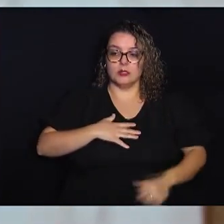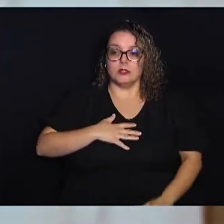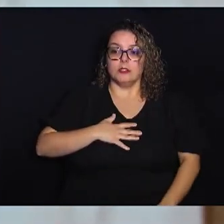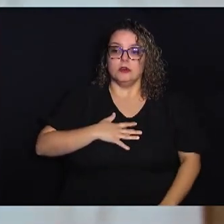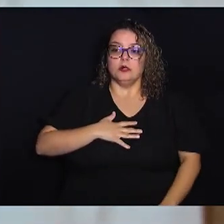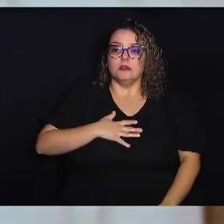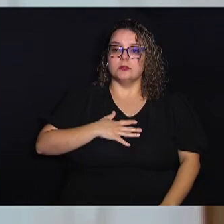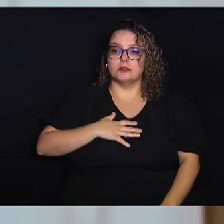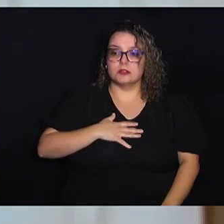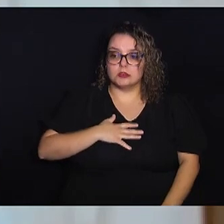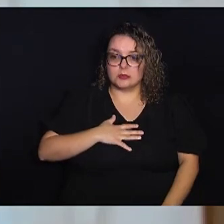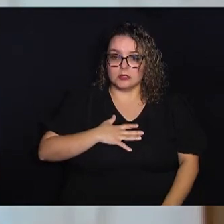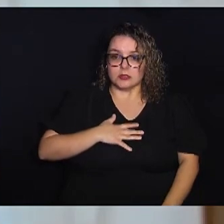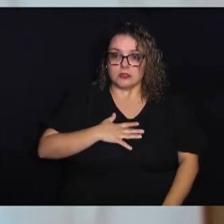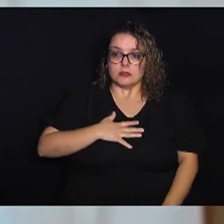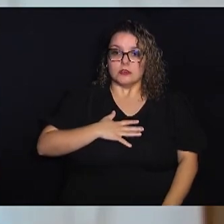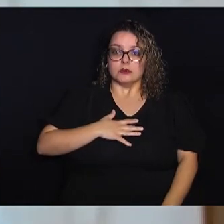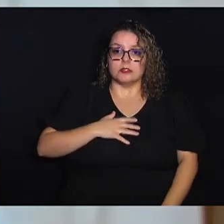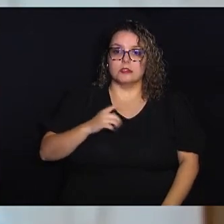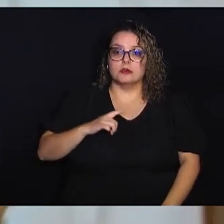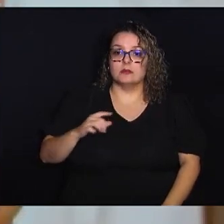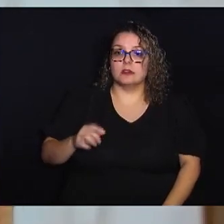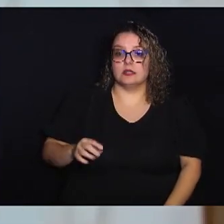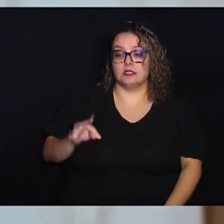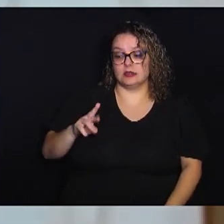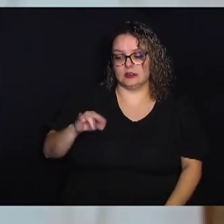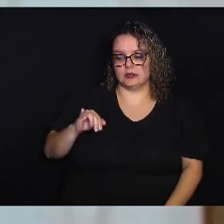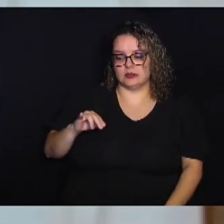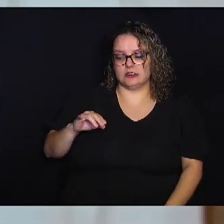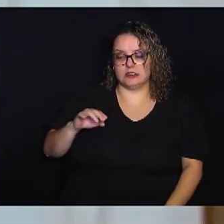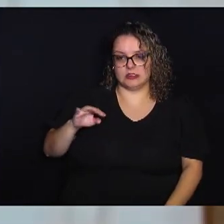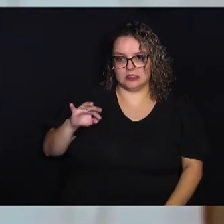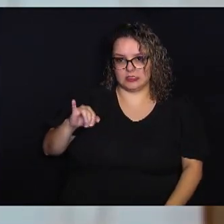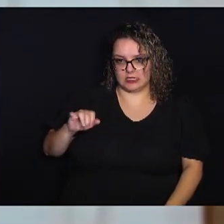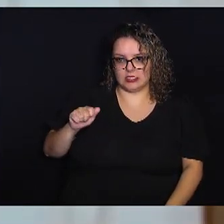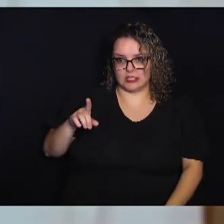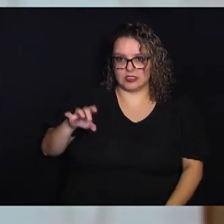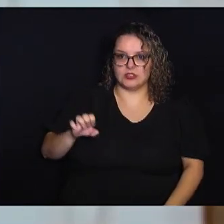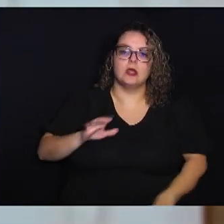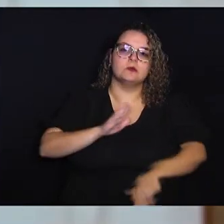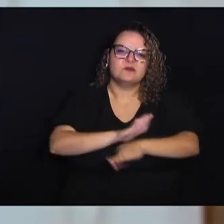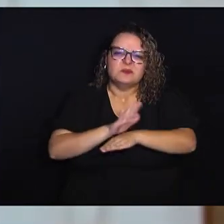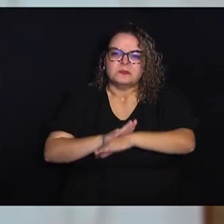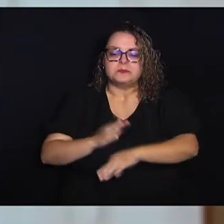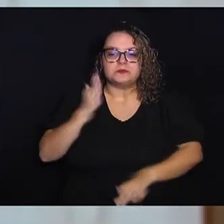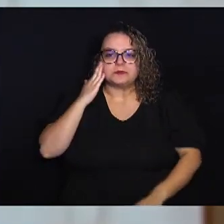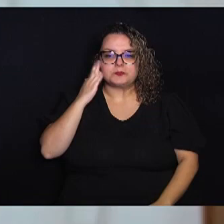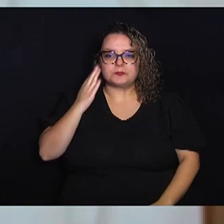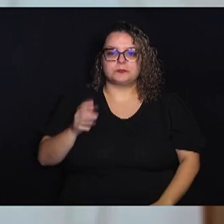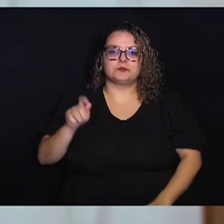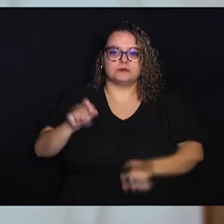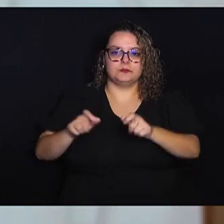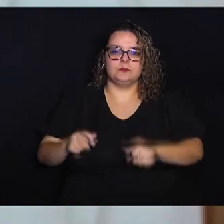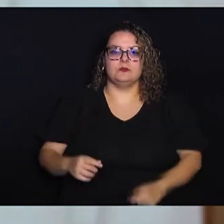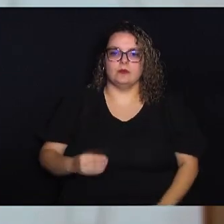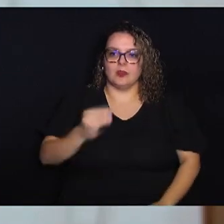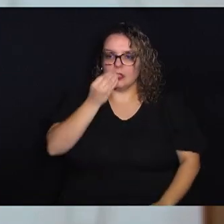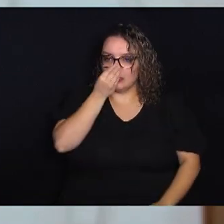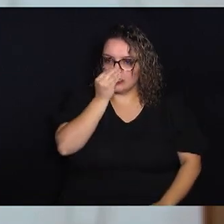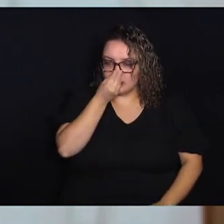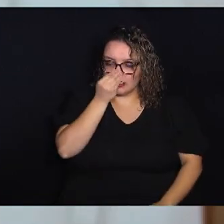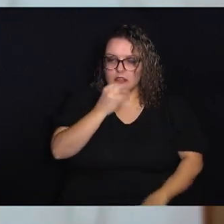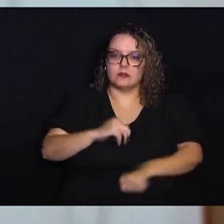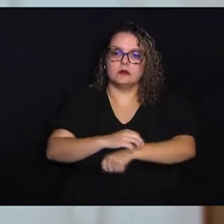Então, a gente vai ter uma tríade que ajuda nesse diagnóstico de saber se a pessoa tem rinite alérgica ou não, que é o